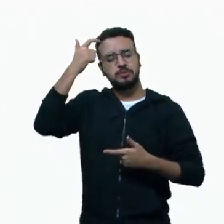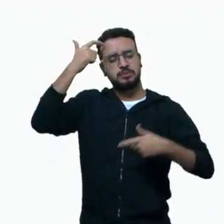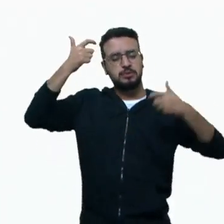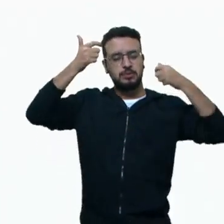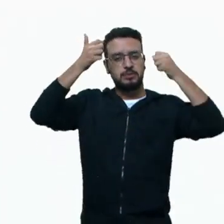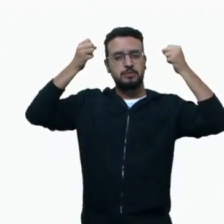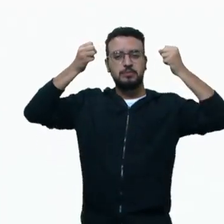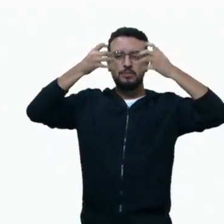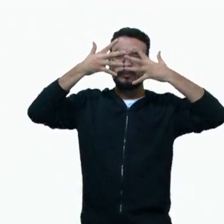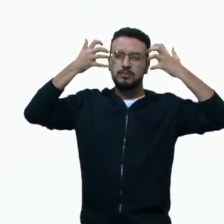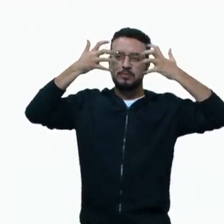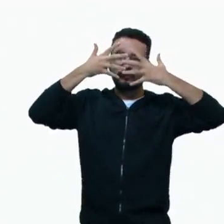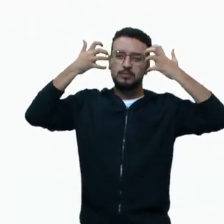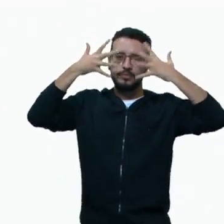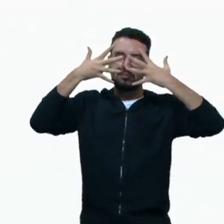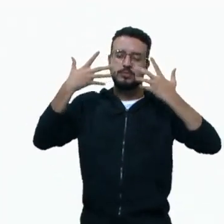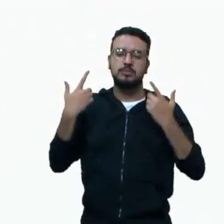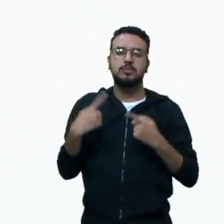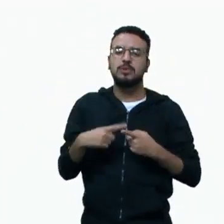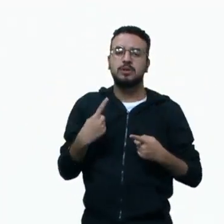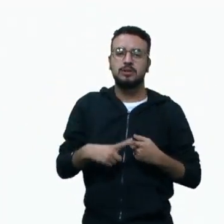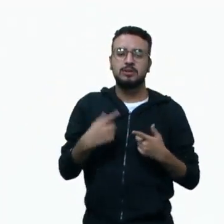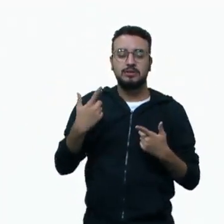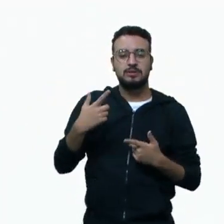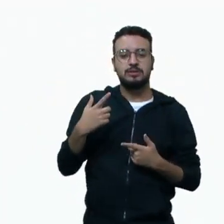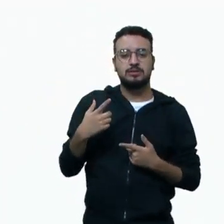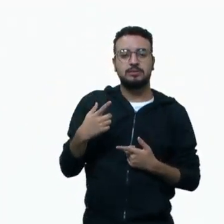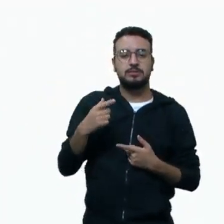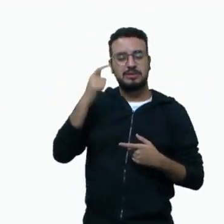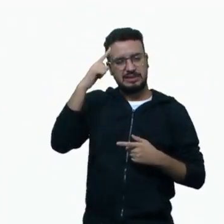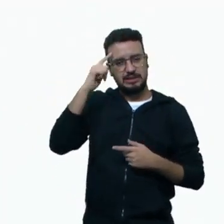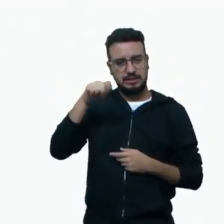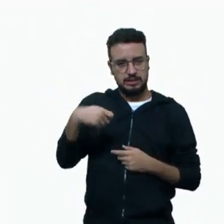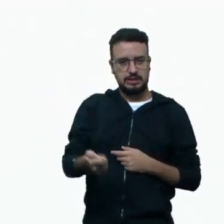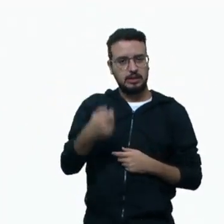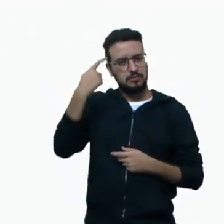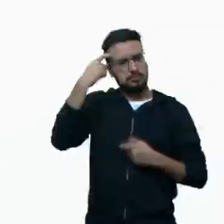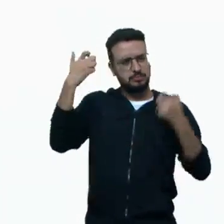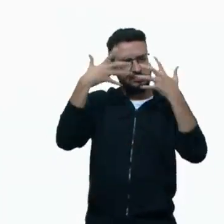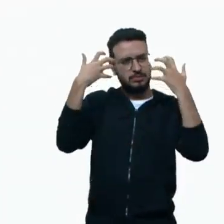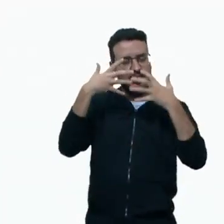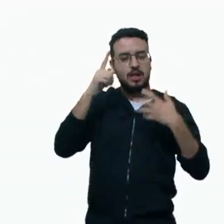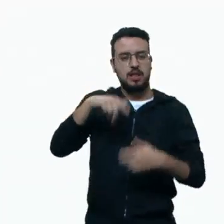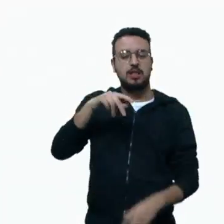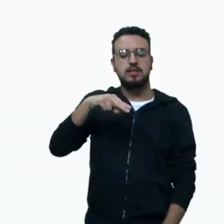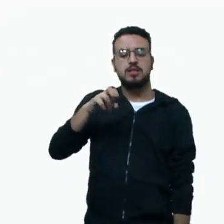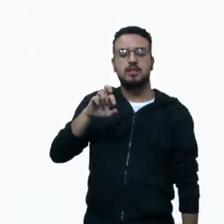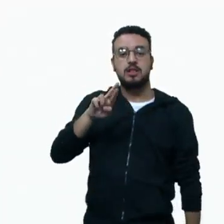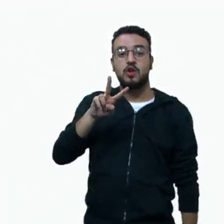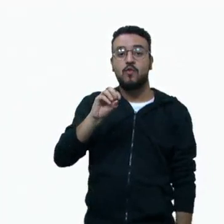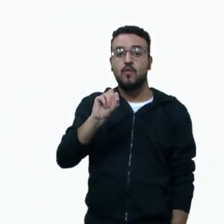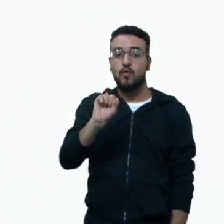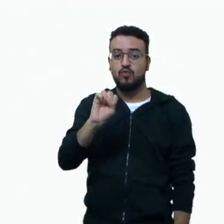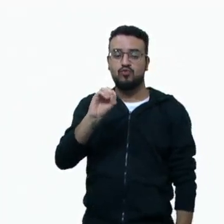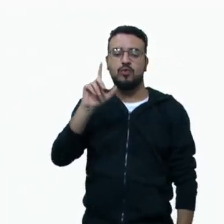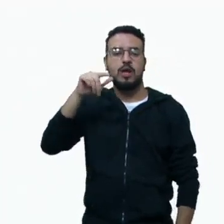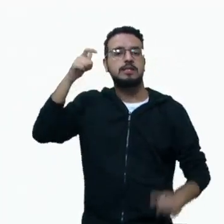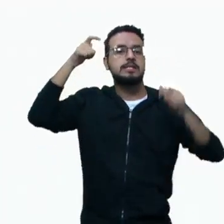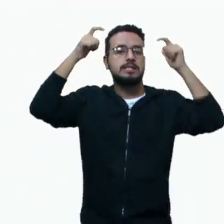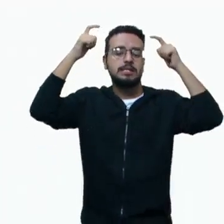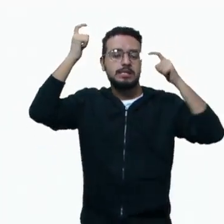professor, na minha atuação profissional? Porque eu, como futuro profissional de educação física, tenho que saber sobre o sistema